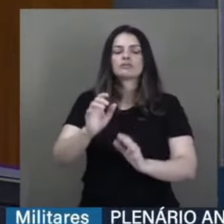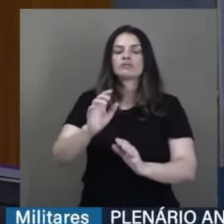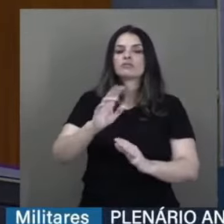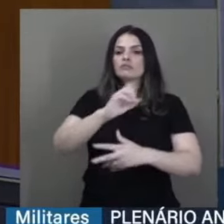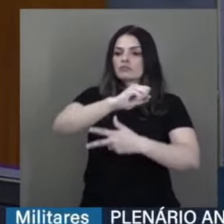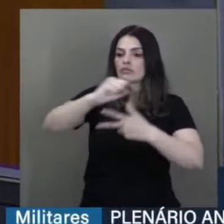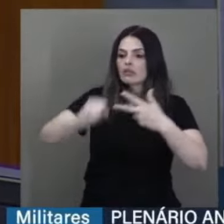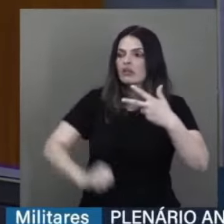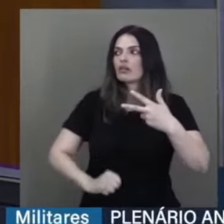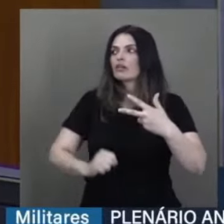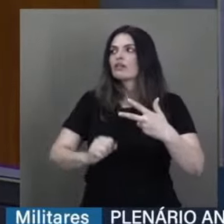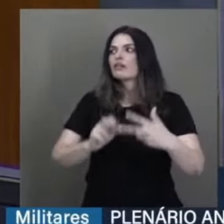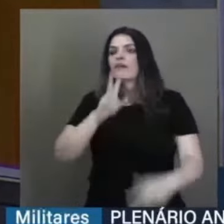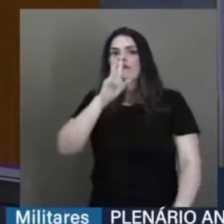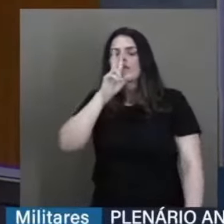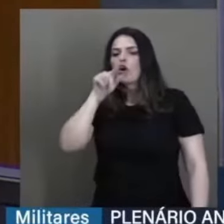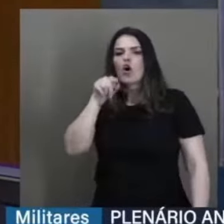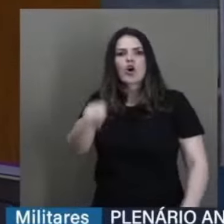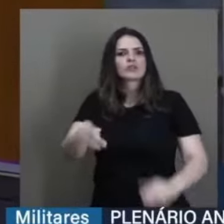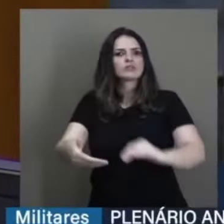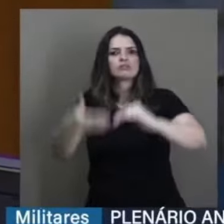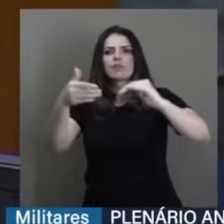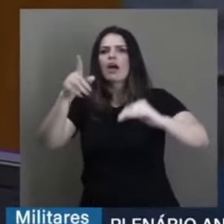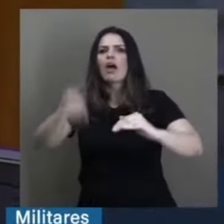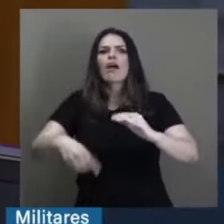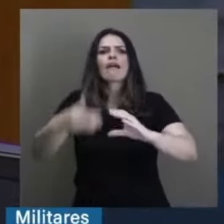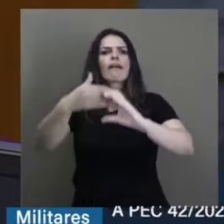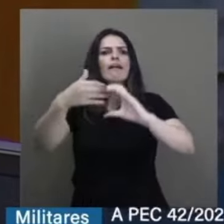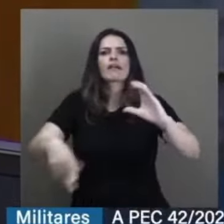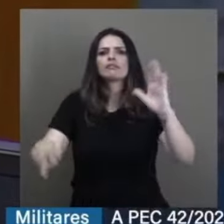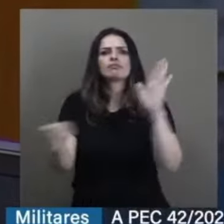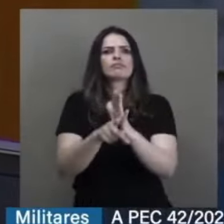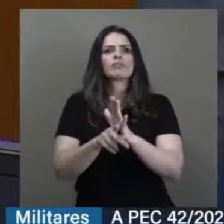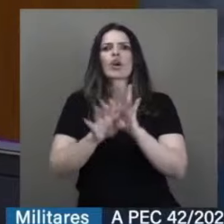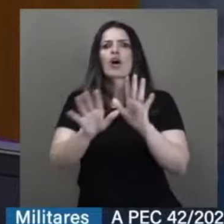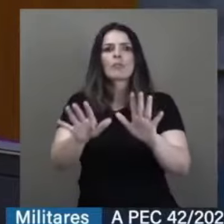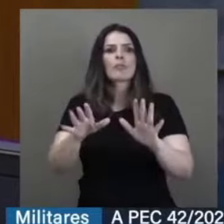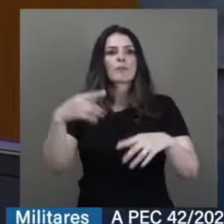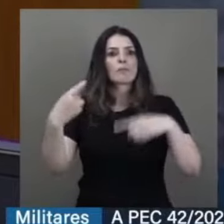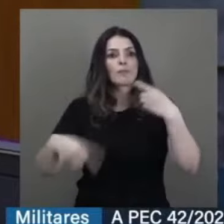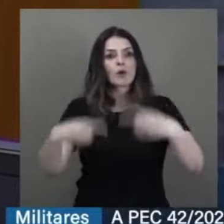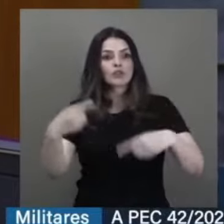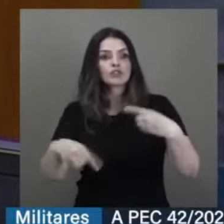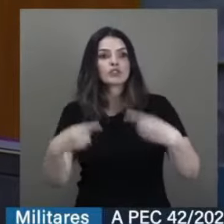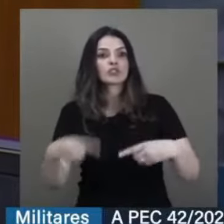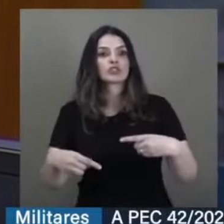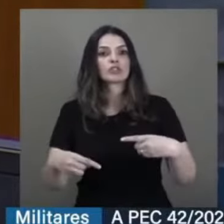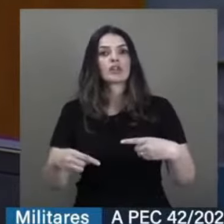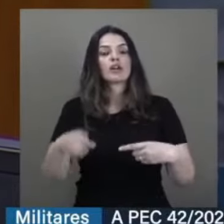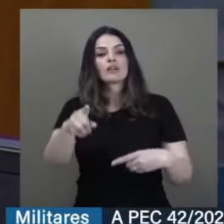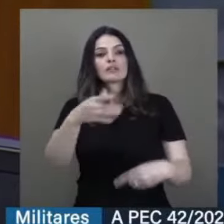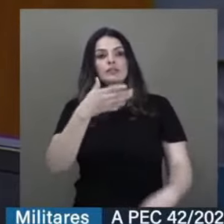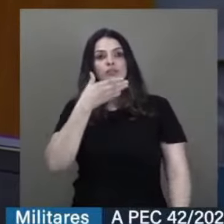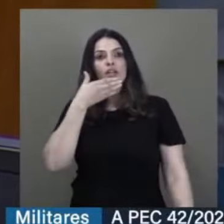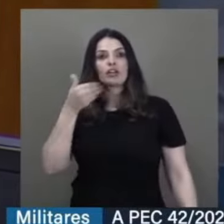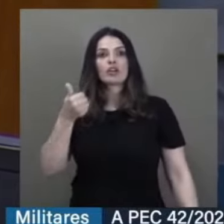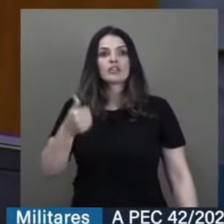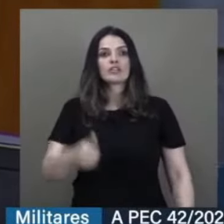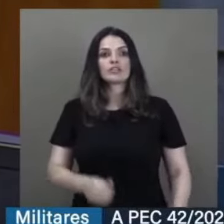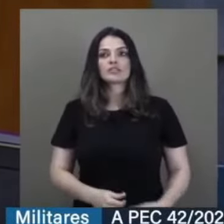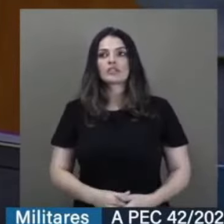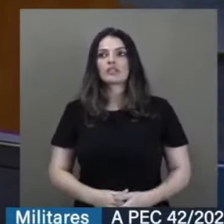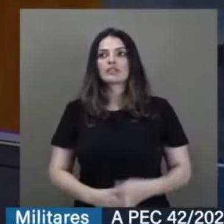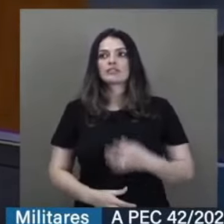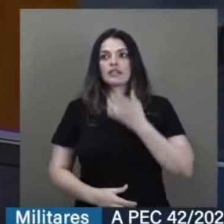sua força decorre de suas características eminentemente políticas o embate constante de ideias